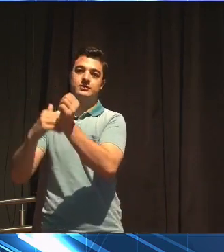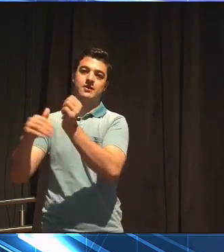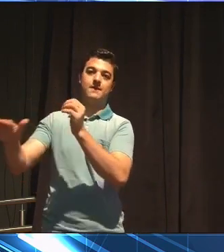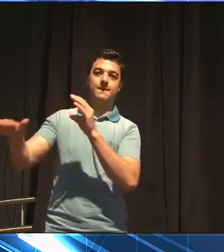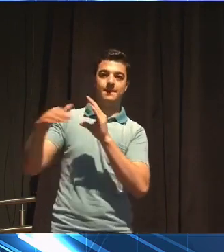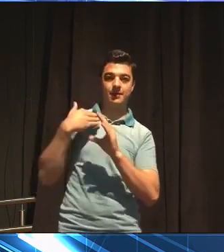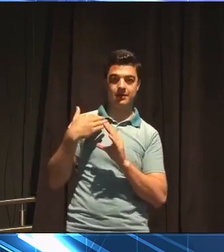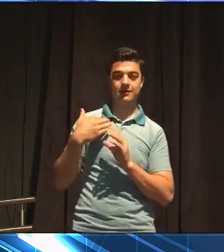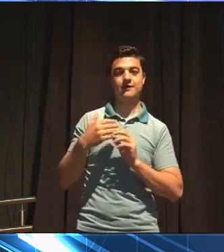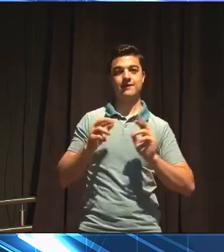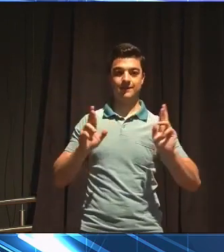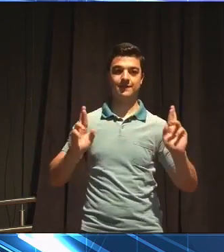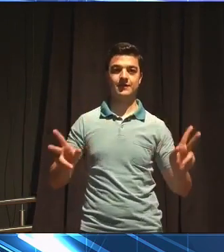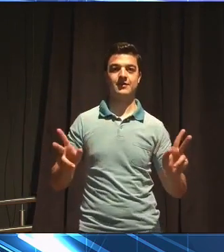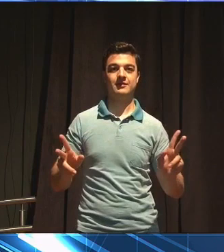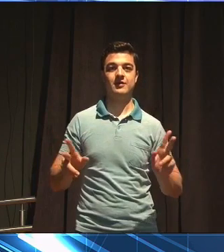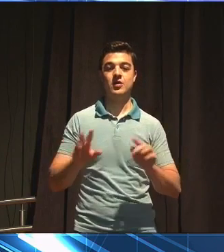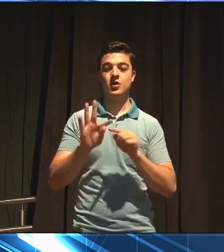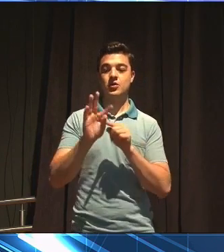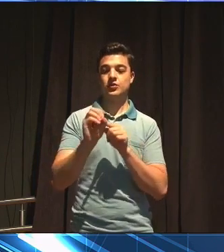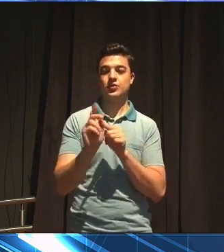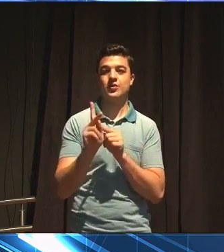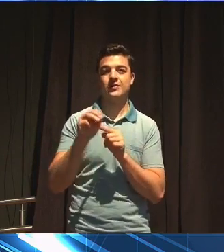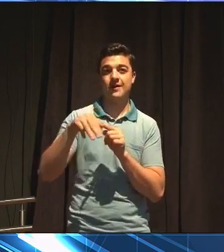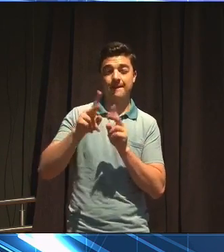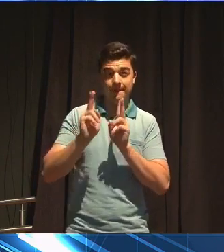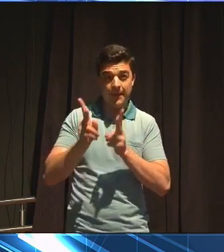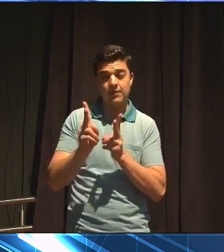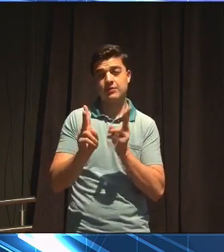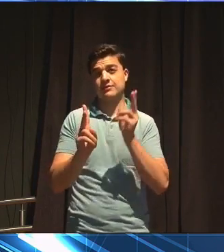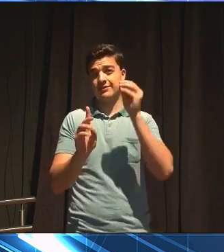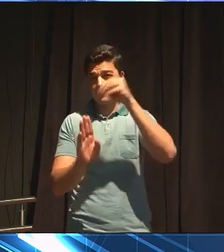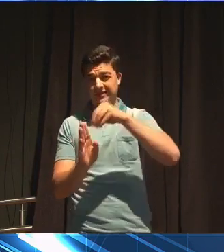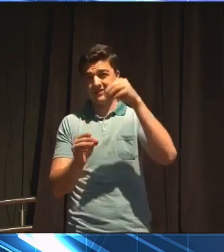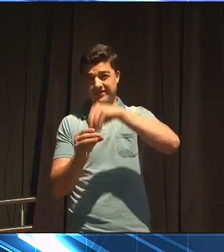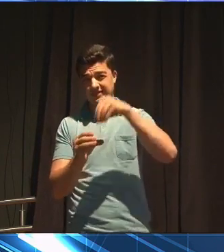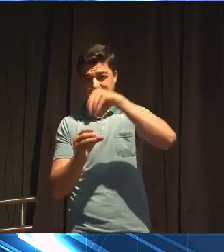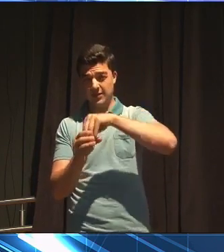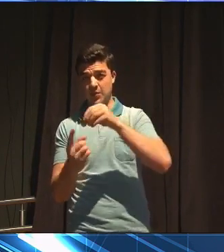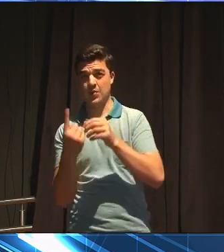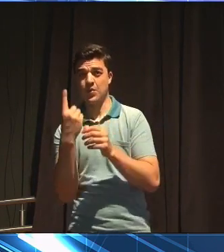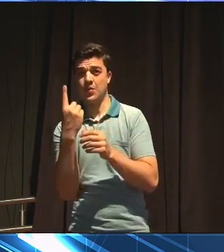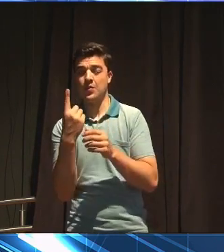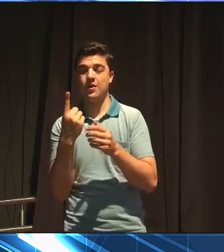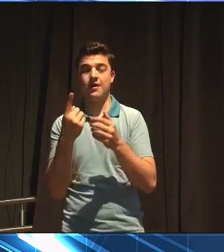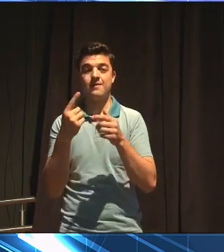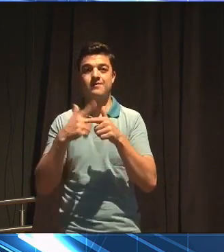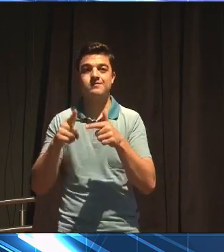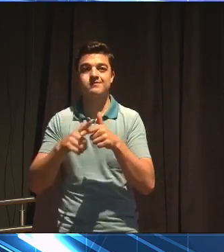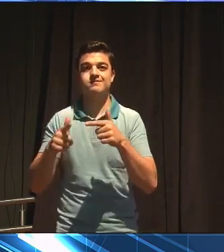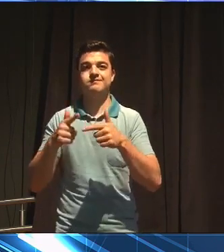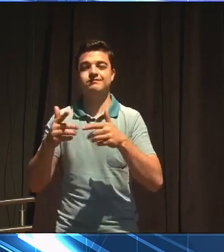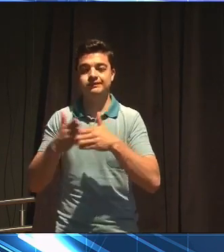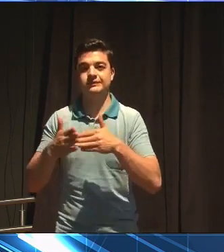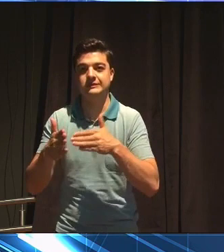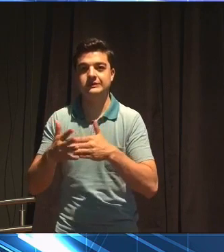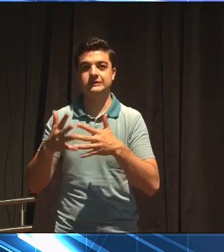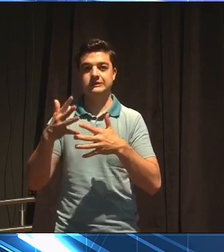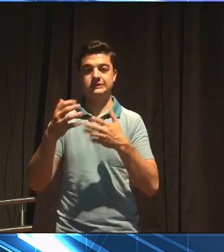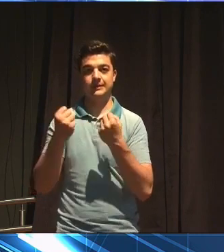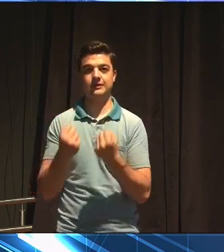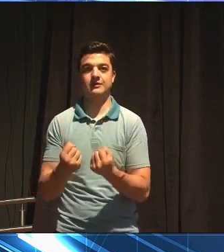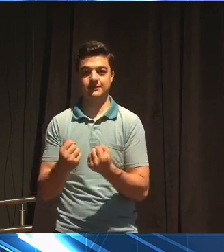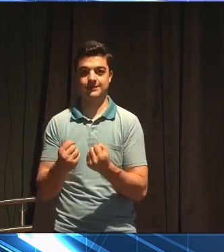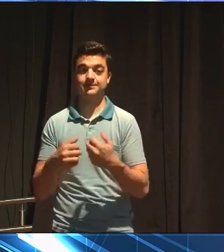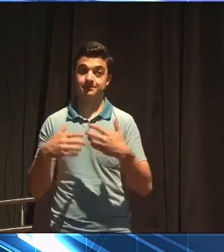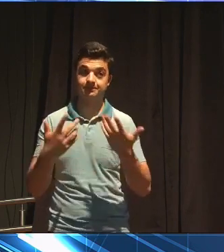tudo no mesmo token, porque senão eu vou ter um problema de performance, eu vou começar a trafegar muito dado. Então, quando eu entro ali para calcular um seguro,